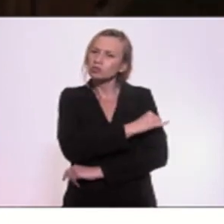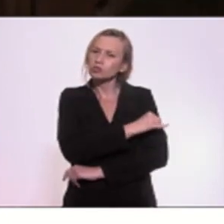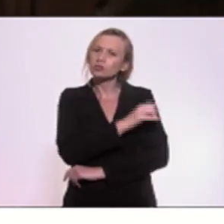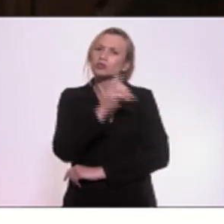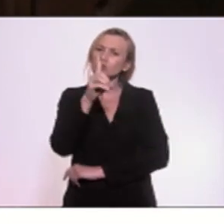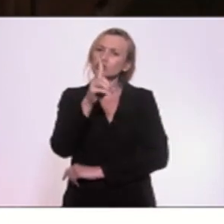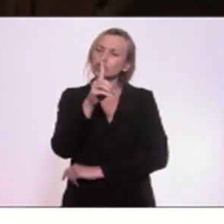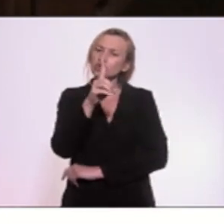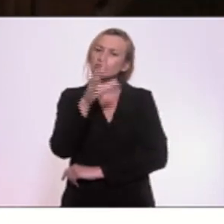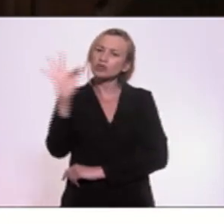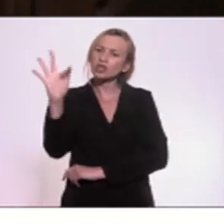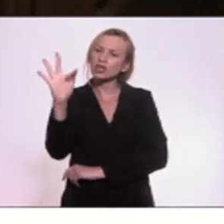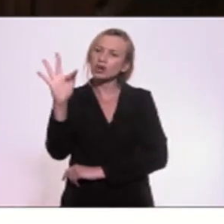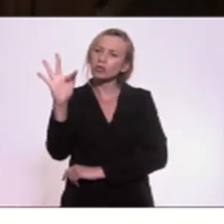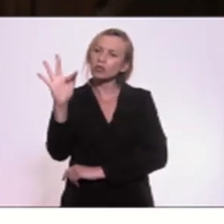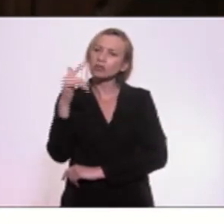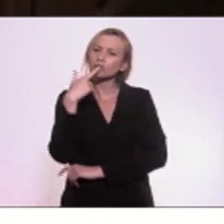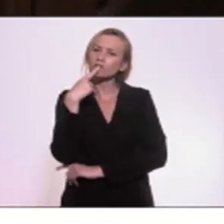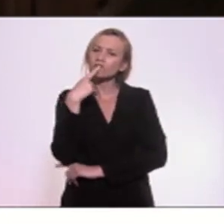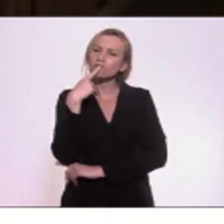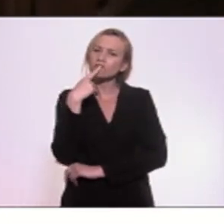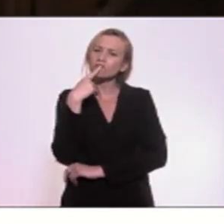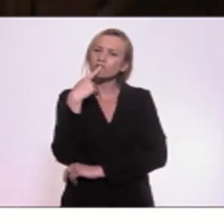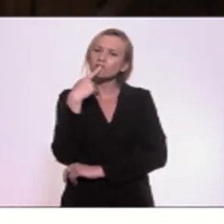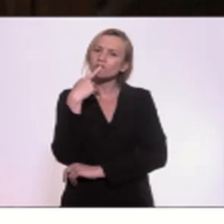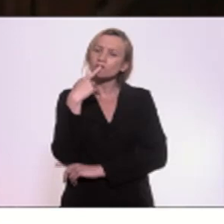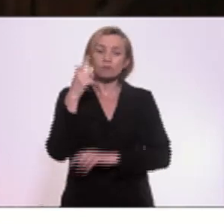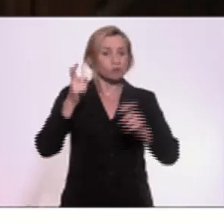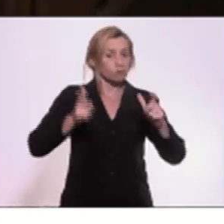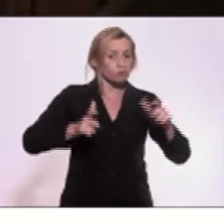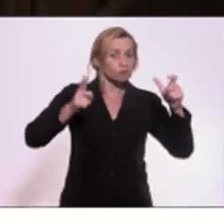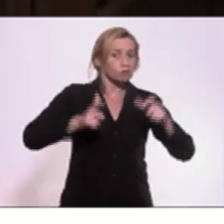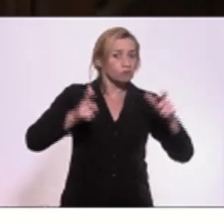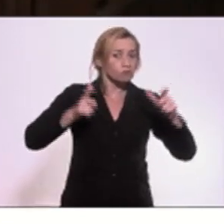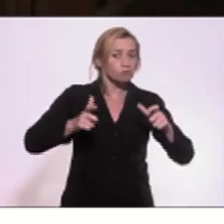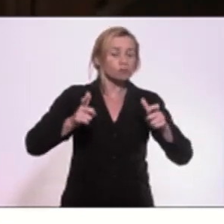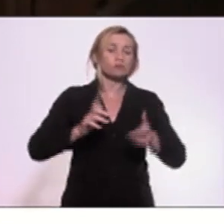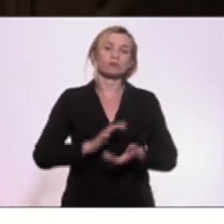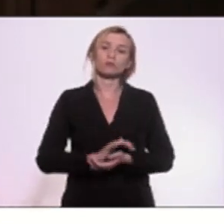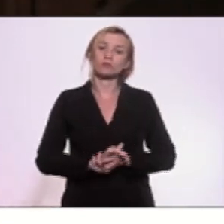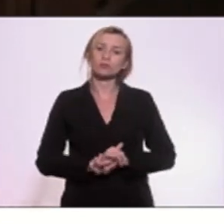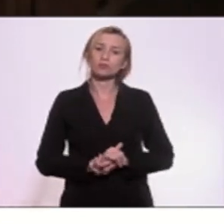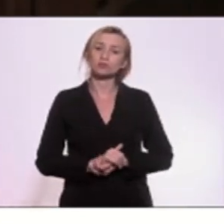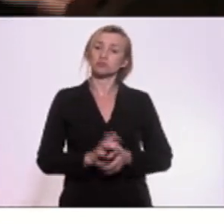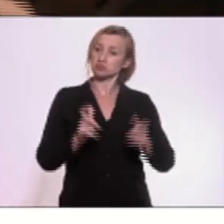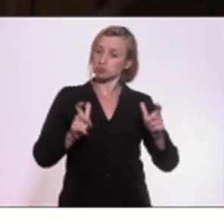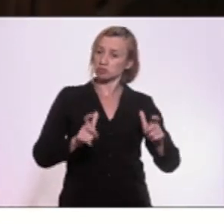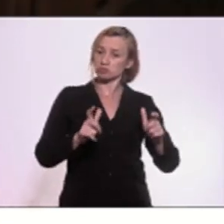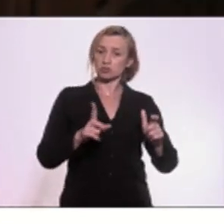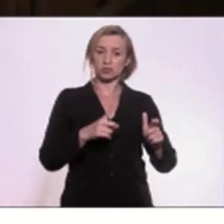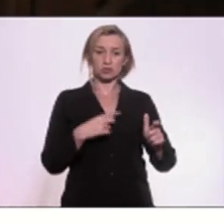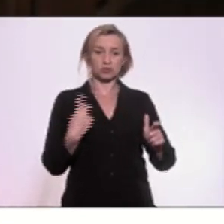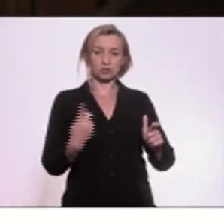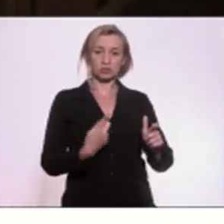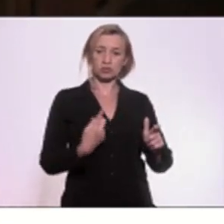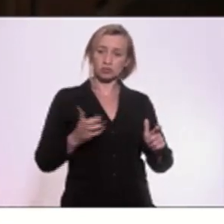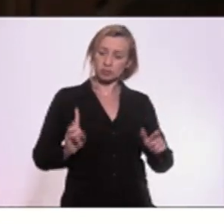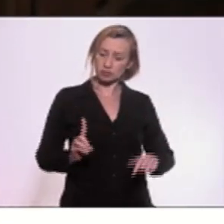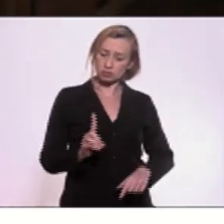Distrito Federal. E, portanto, este lugar, né, este lugar onde estamos,